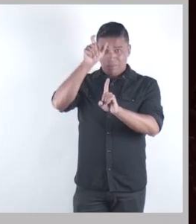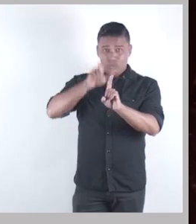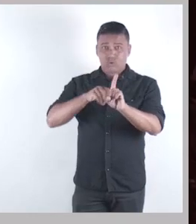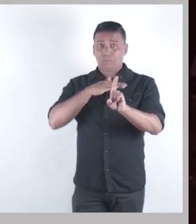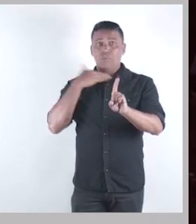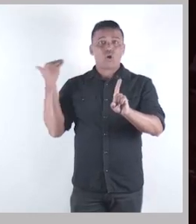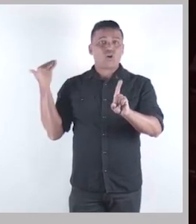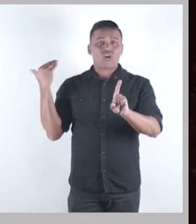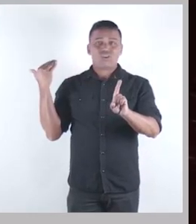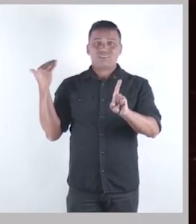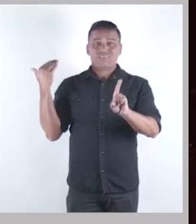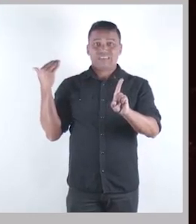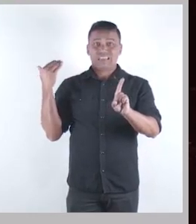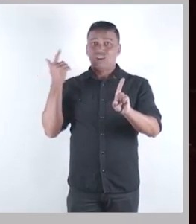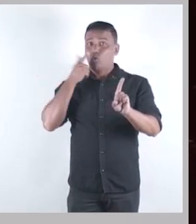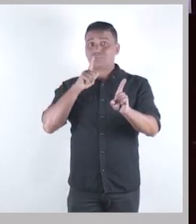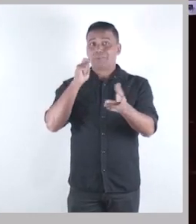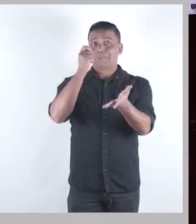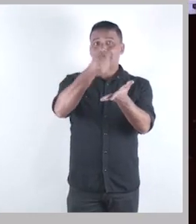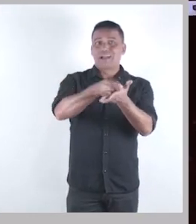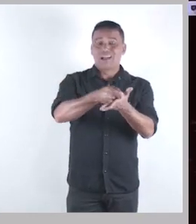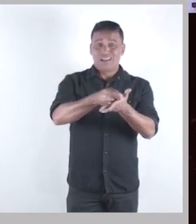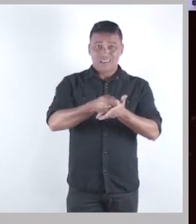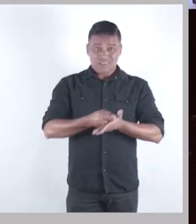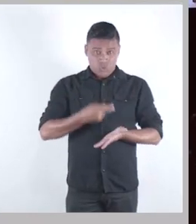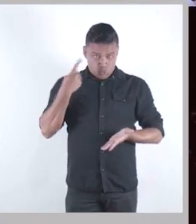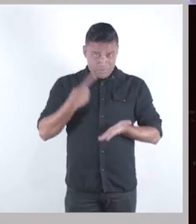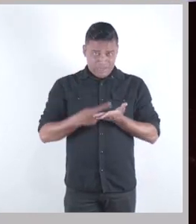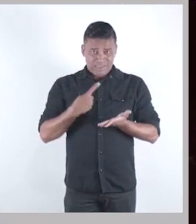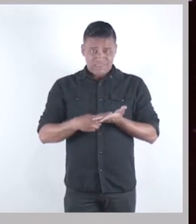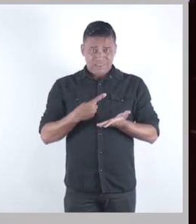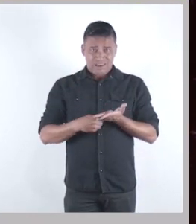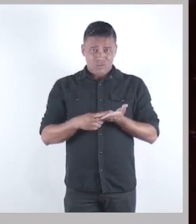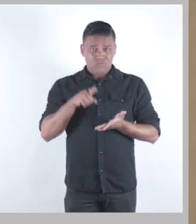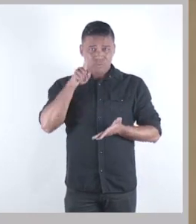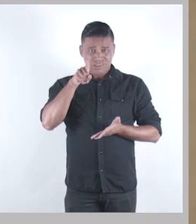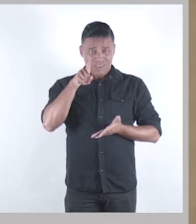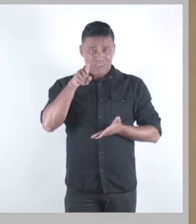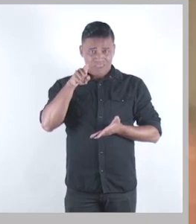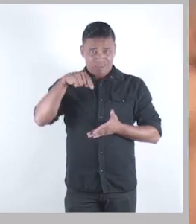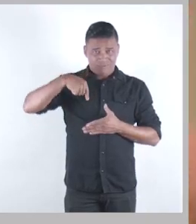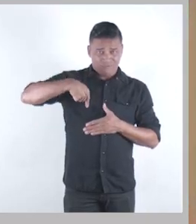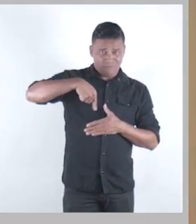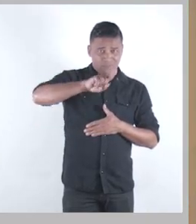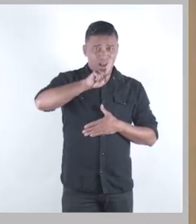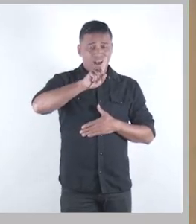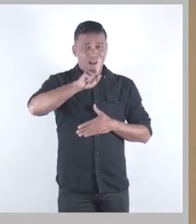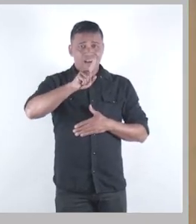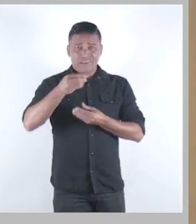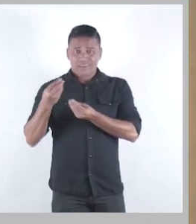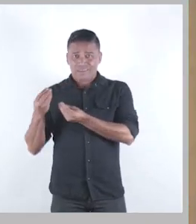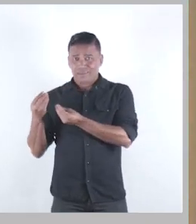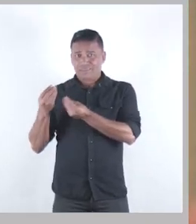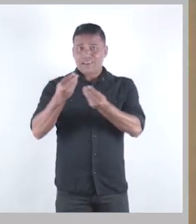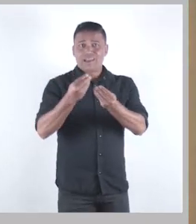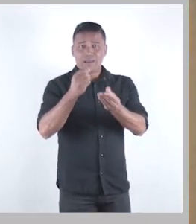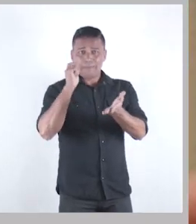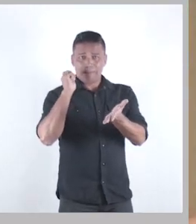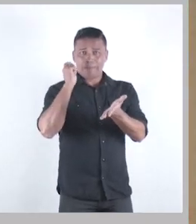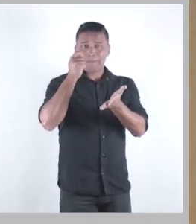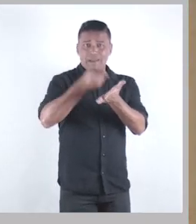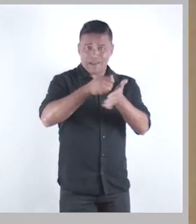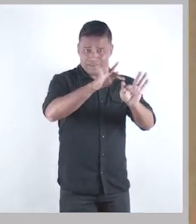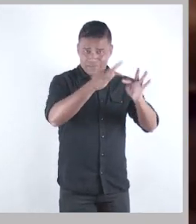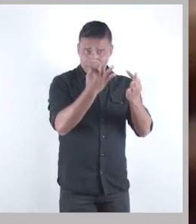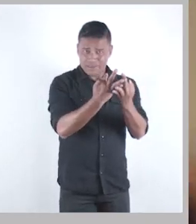receber a sua dívida, torna-se uma obrigação da pessoa que está a dever ir entregar o valor em dívida